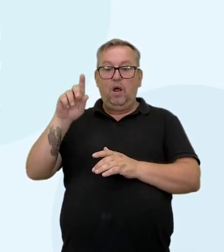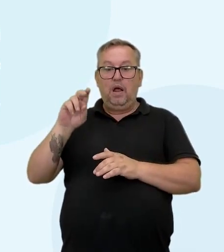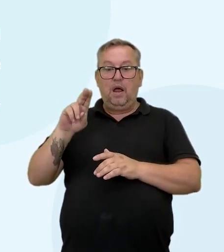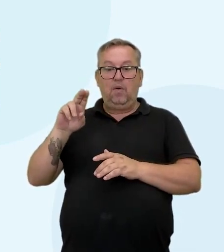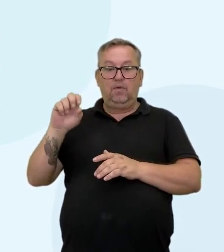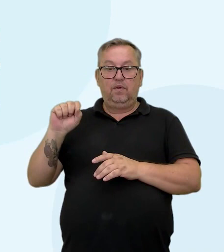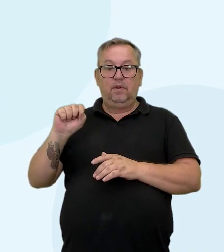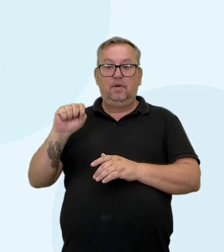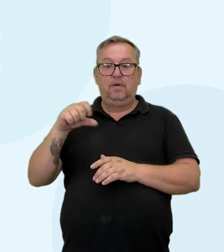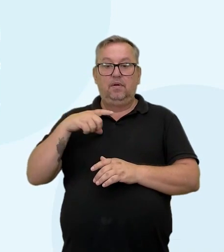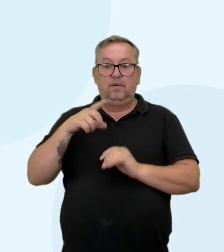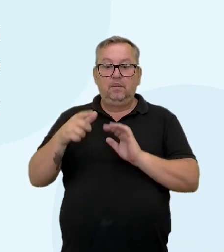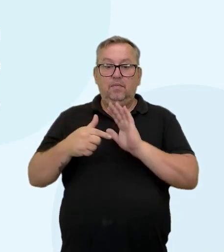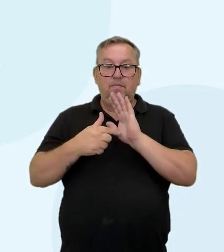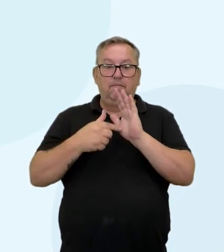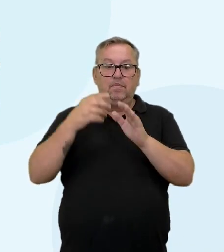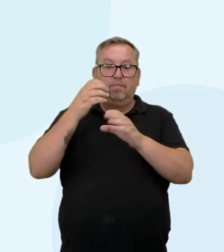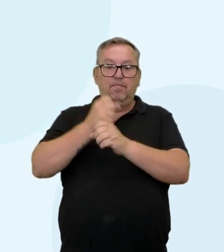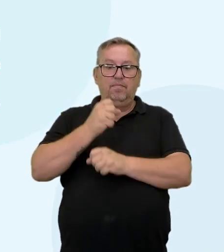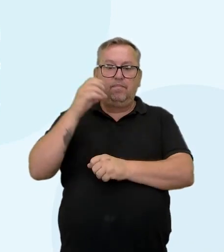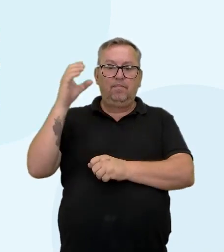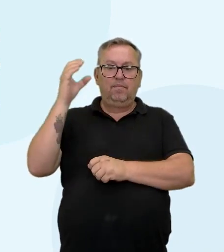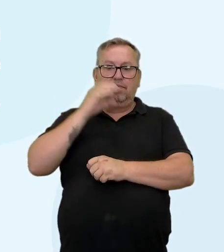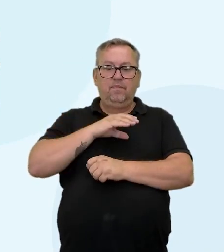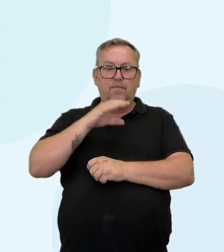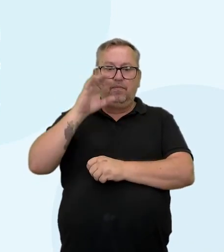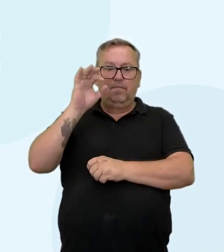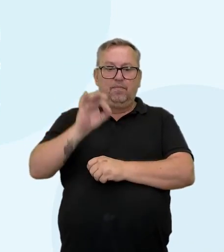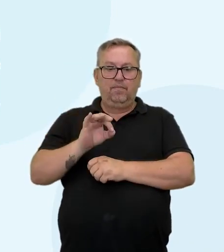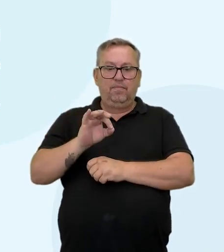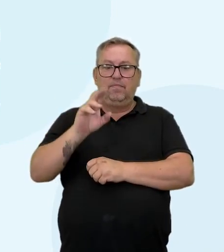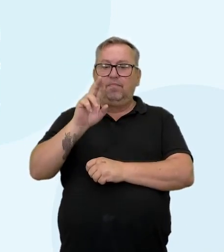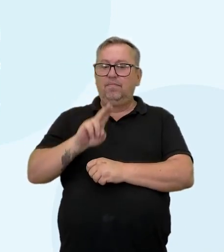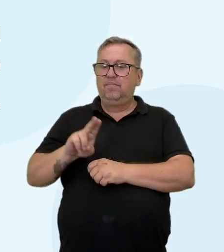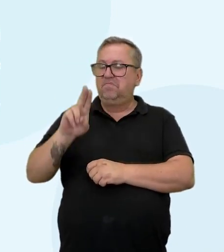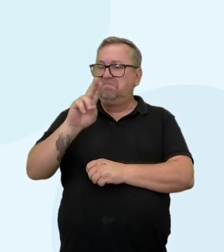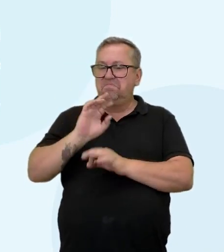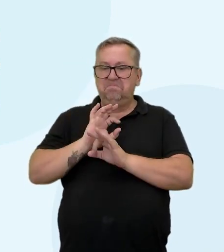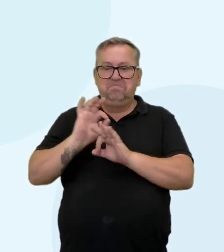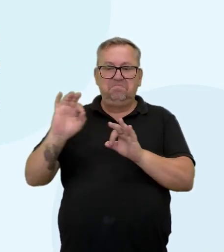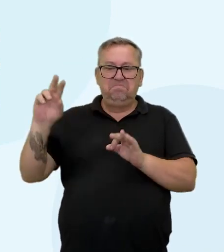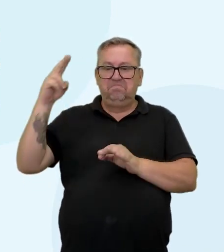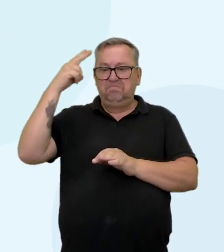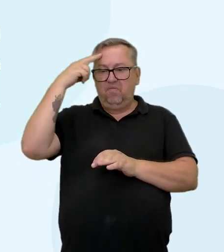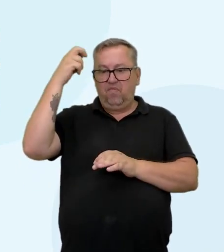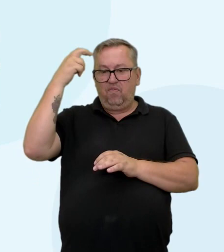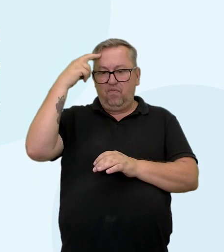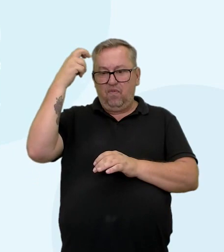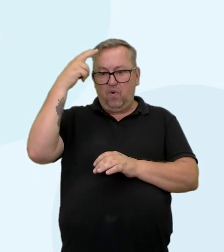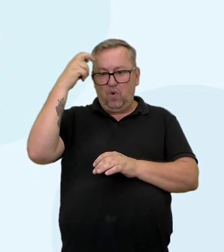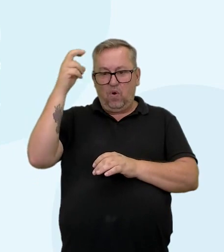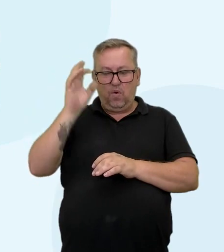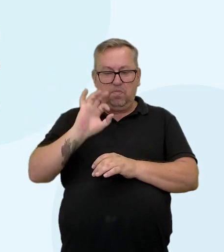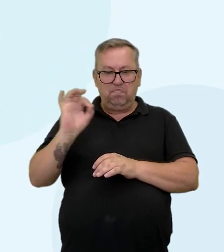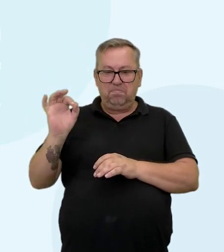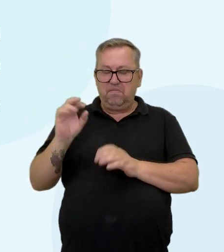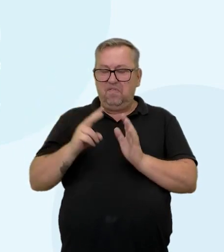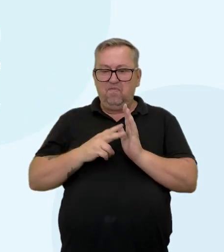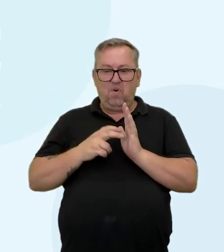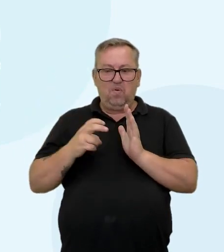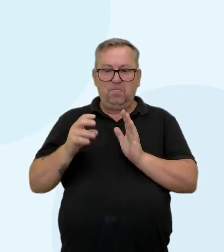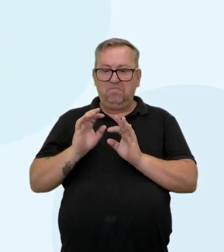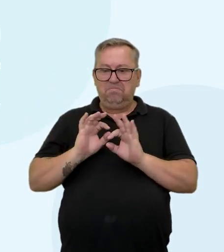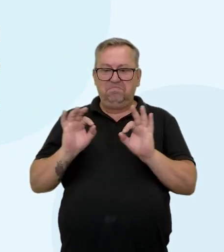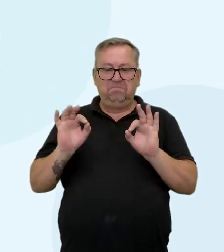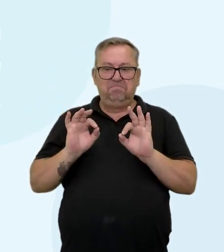apresentou o resultado da soma rapidamente e de forma correta, sem a utilização de nenhum tipo de